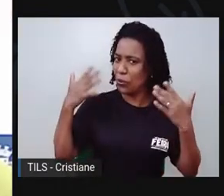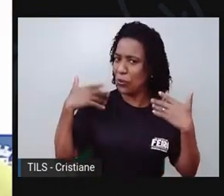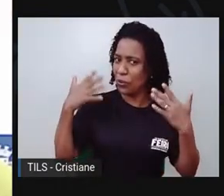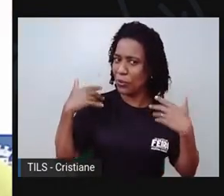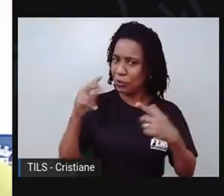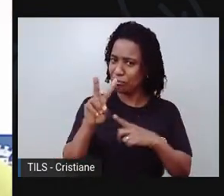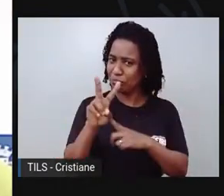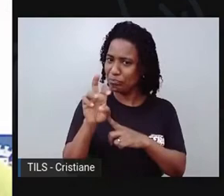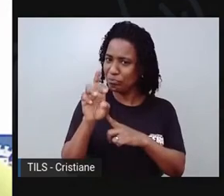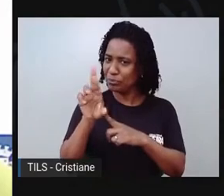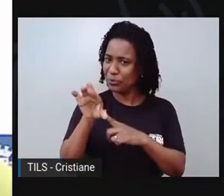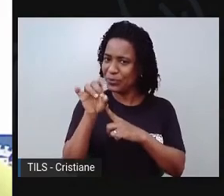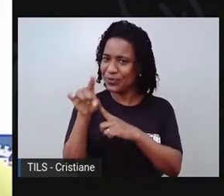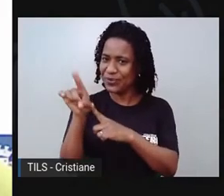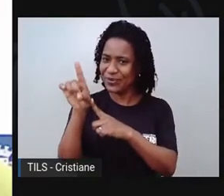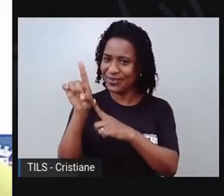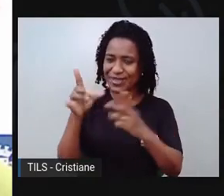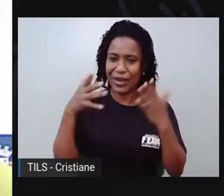verão?